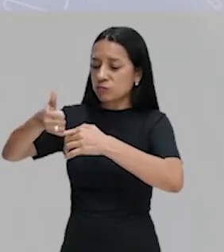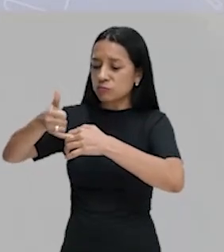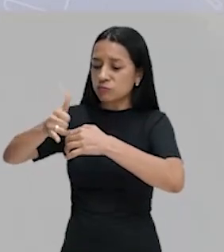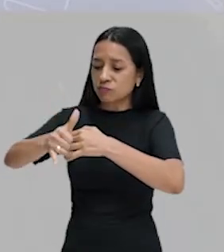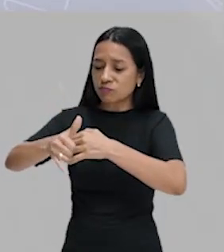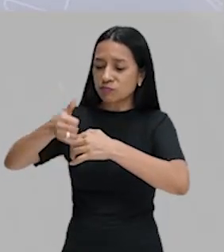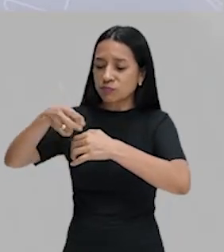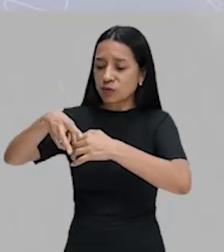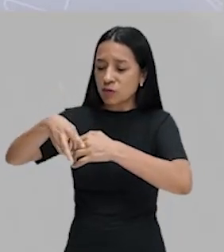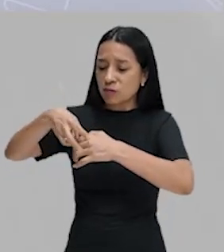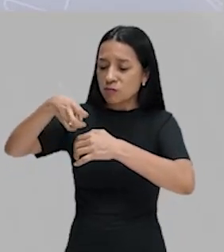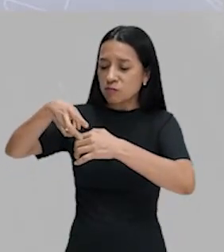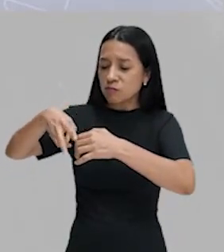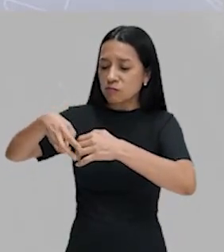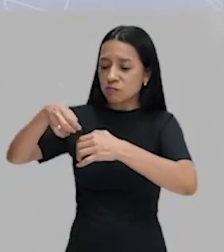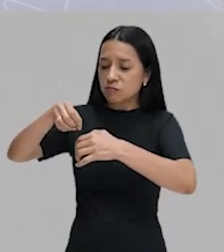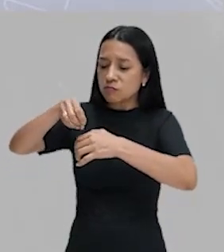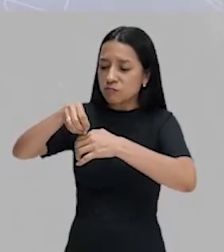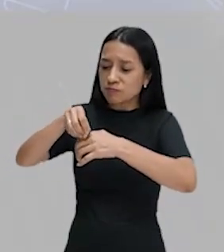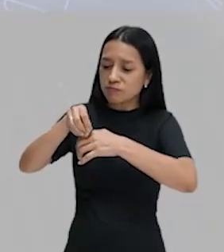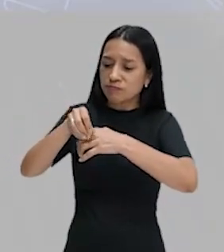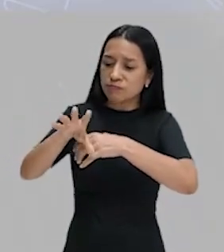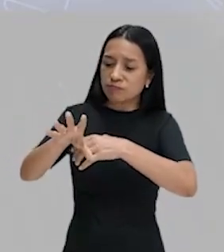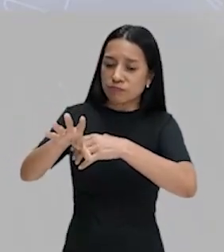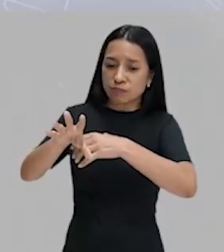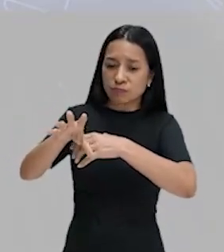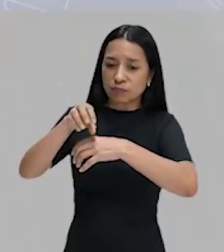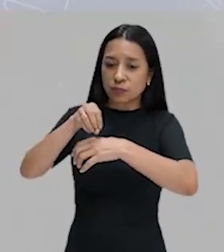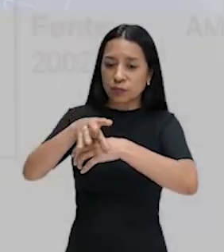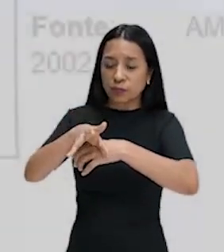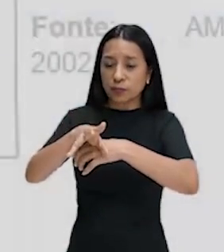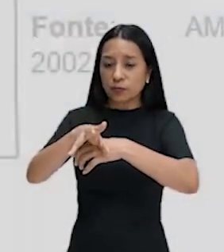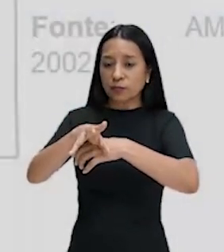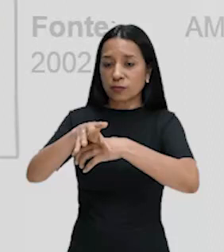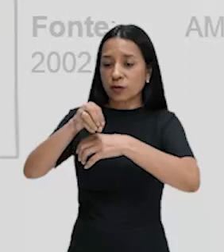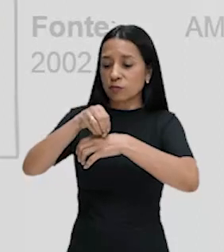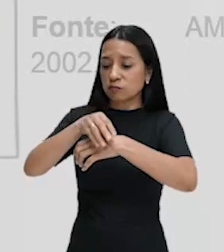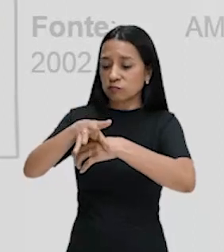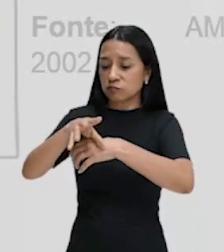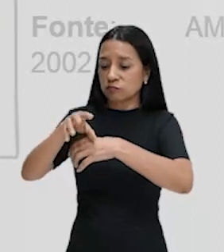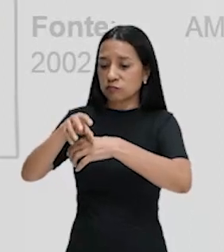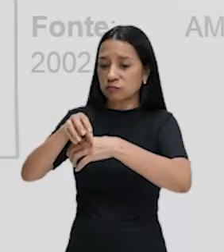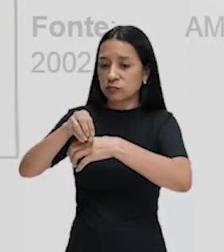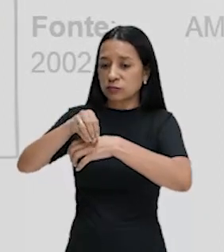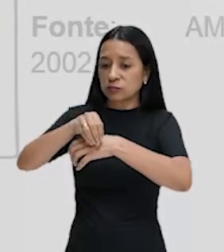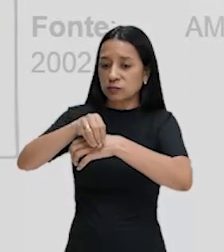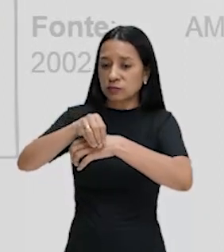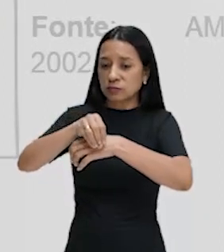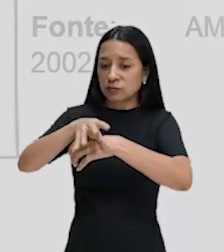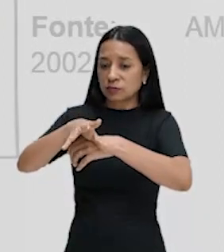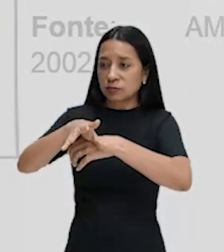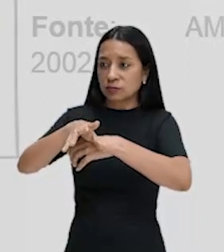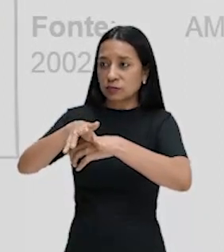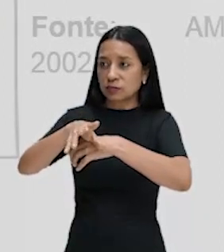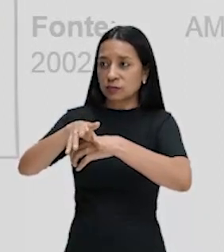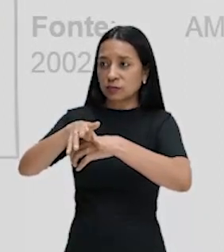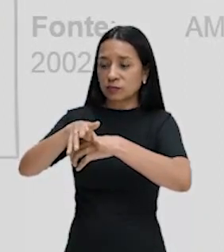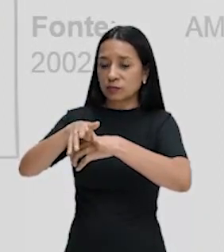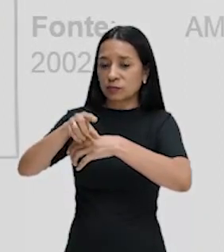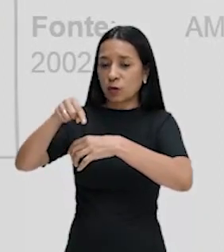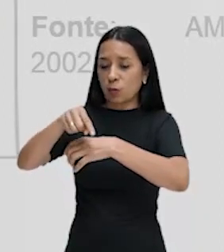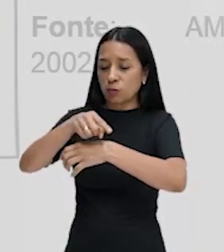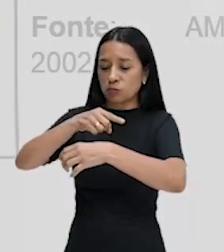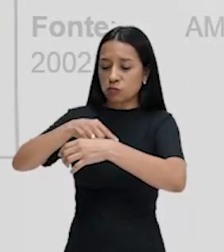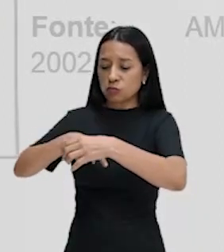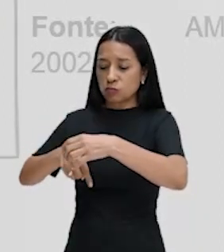da célula seja jogado para fora dela. Então, quando ele sai, vai sair essa estrutura como se